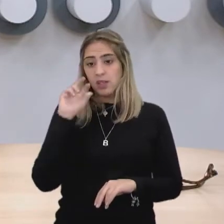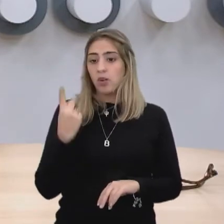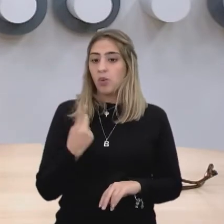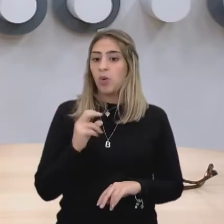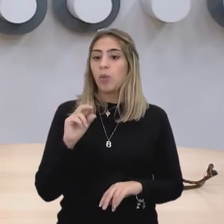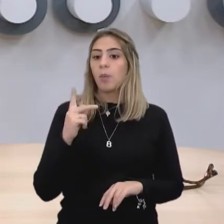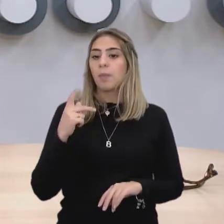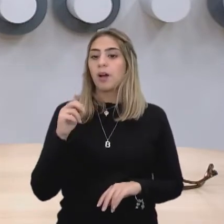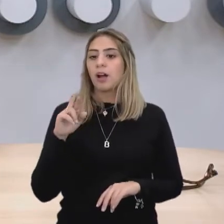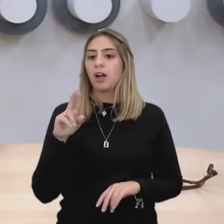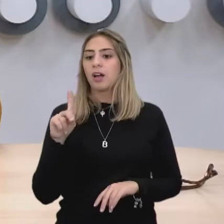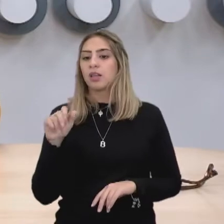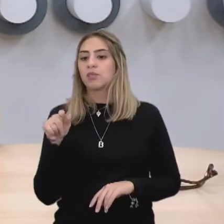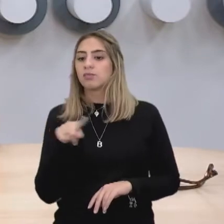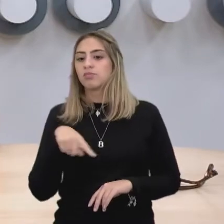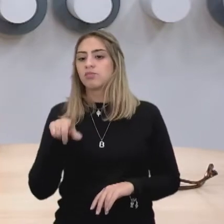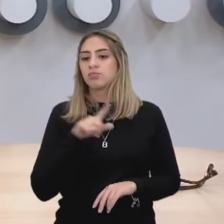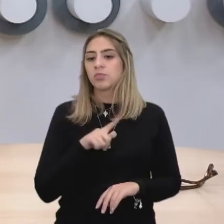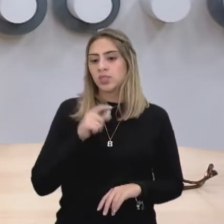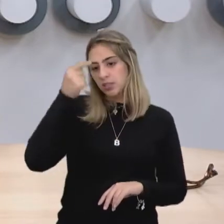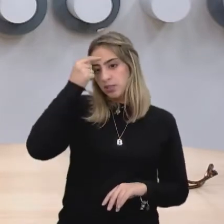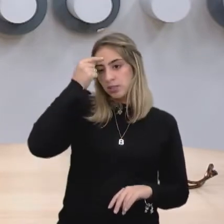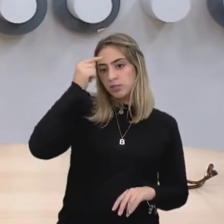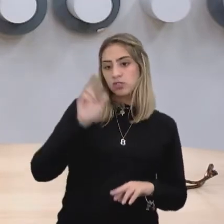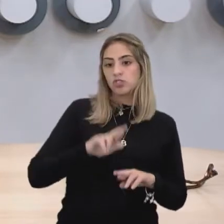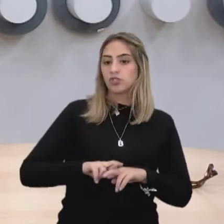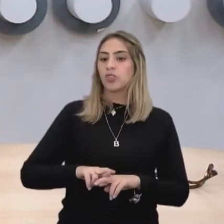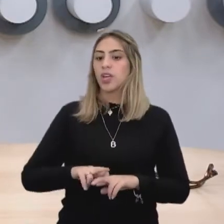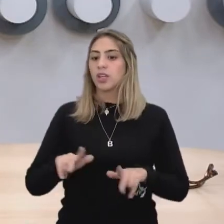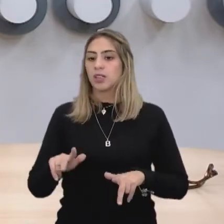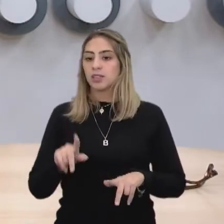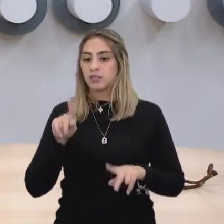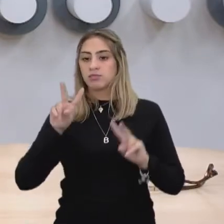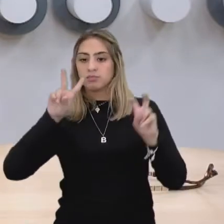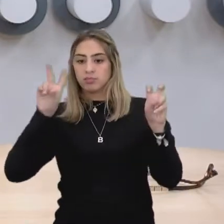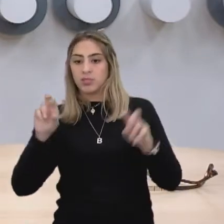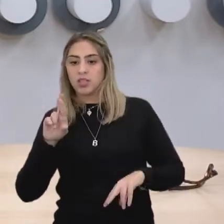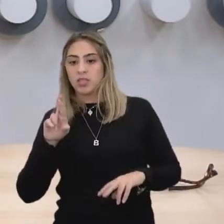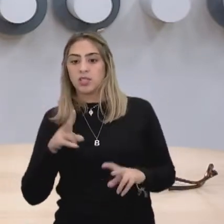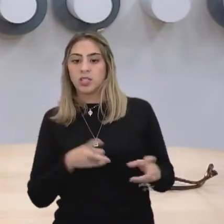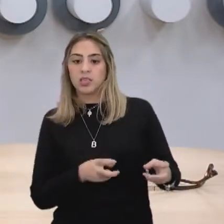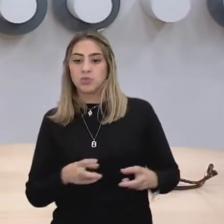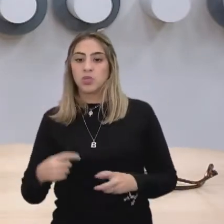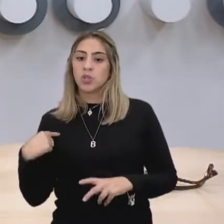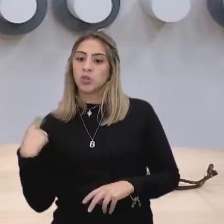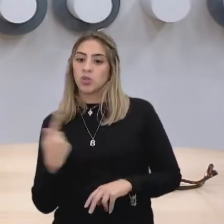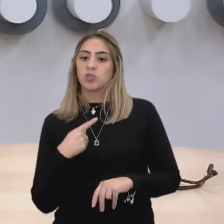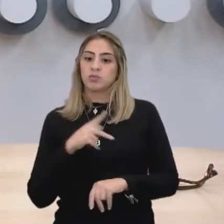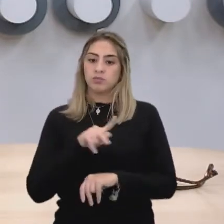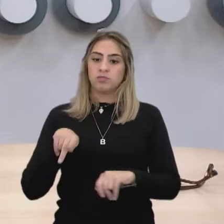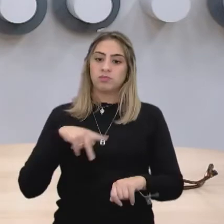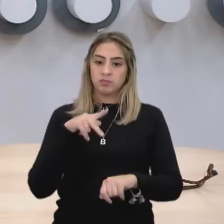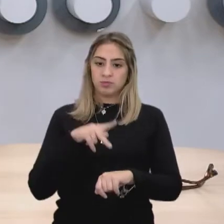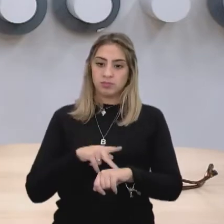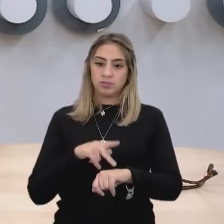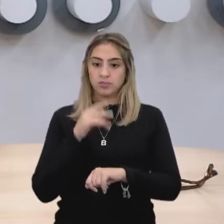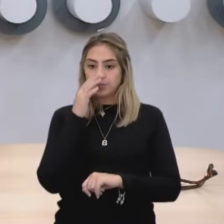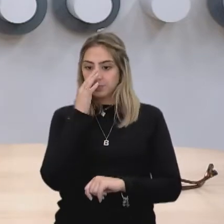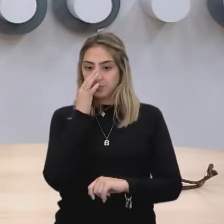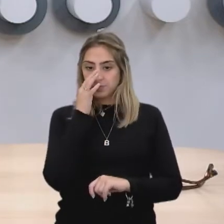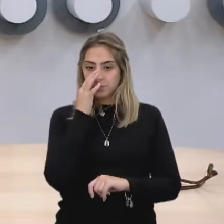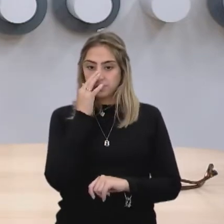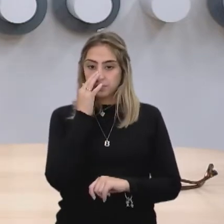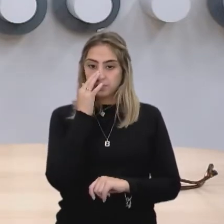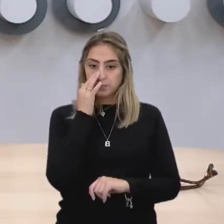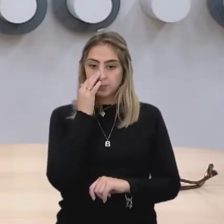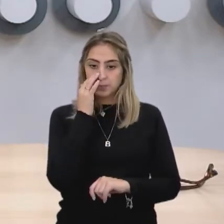parda. Para vocês terem essa diferenciação aqui na questão de rendimento aqui do nosso país. Vamos lá para a próxima, que é